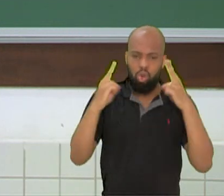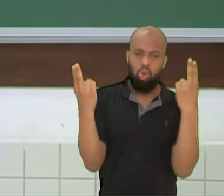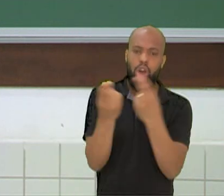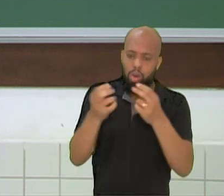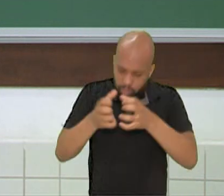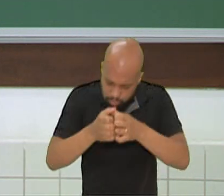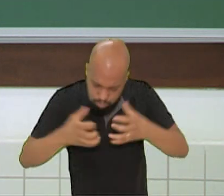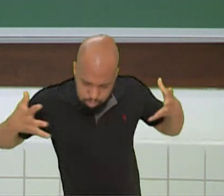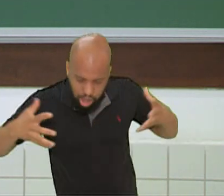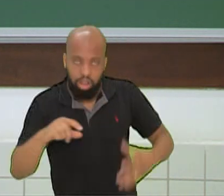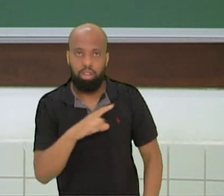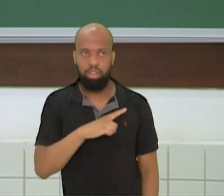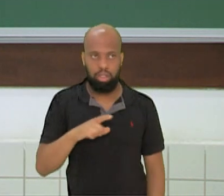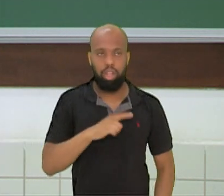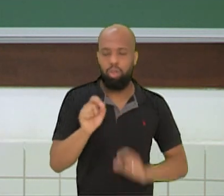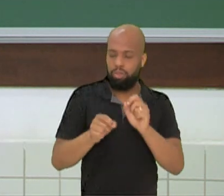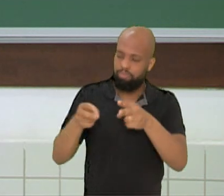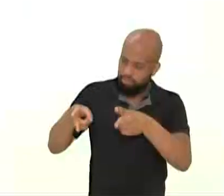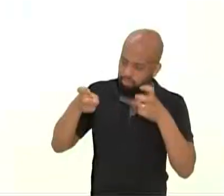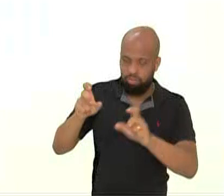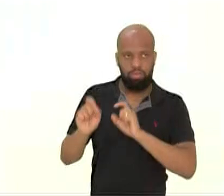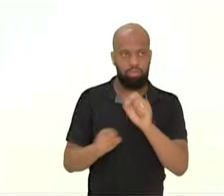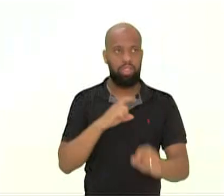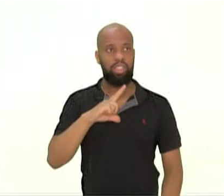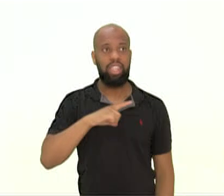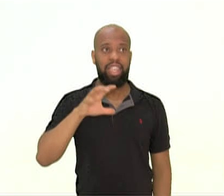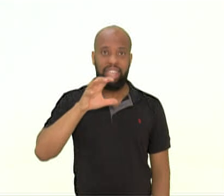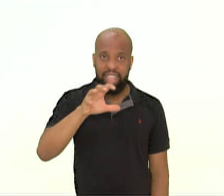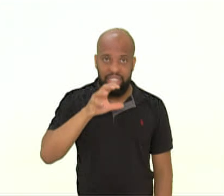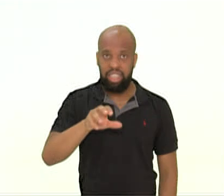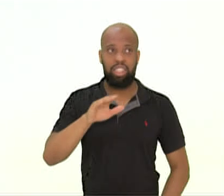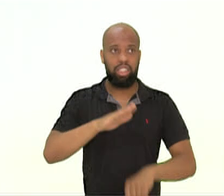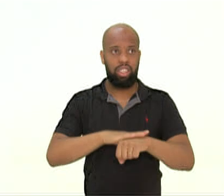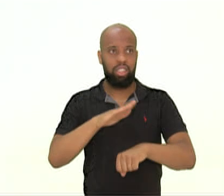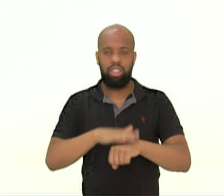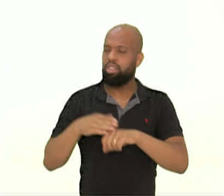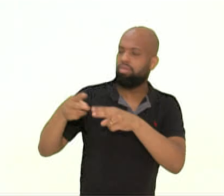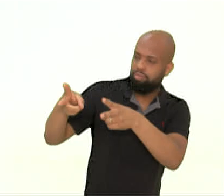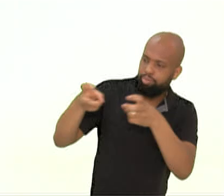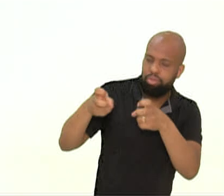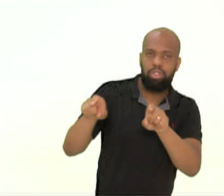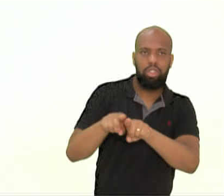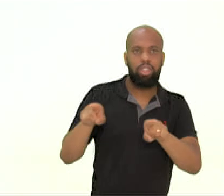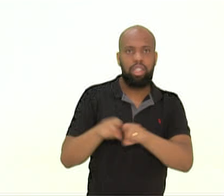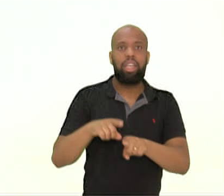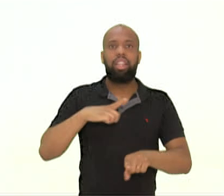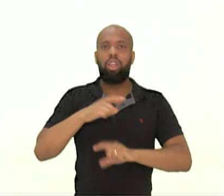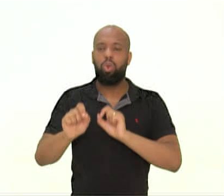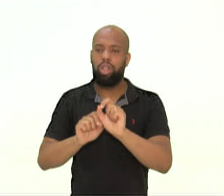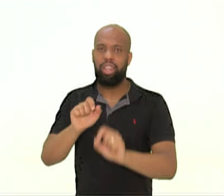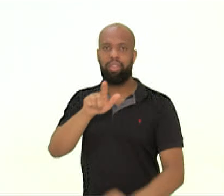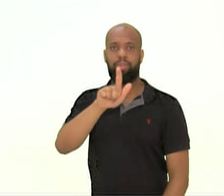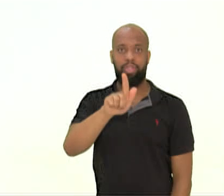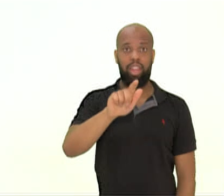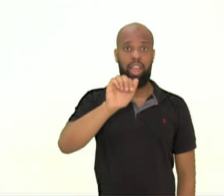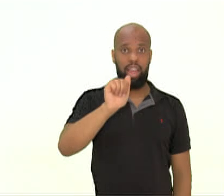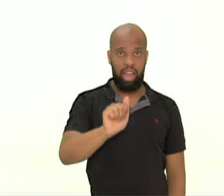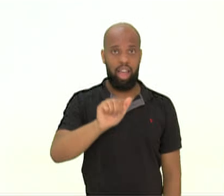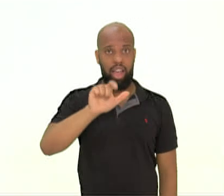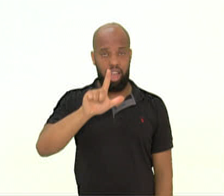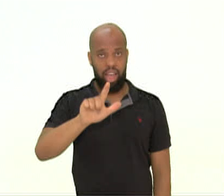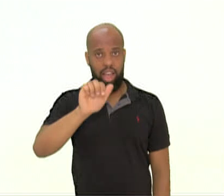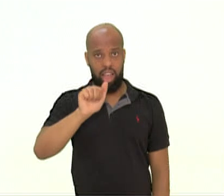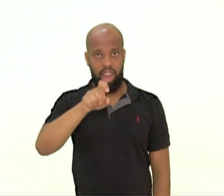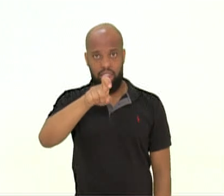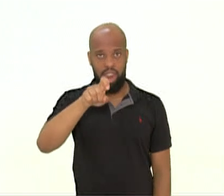expansão. Então, o que pode perceber? Nesses efeitos, quando acabam sendo observados, galáxias são pegas como ponto